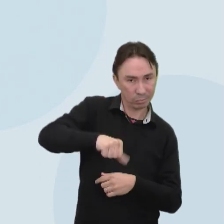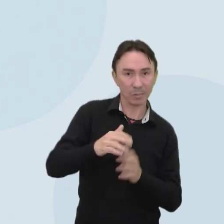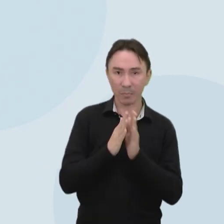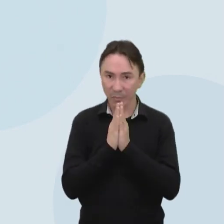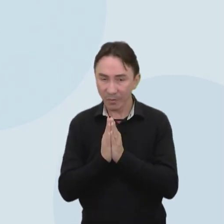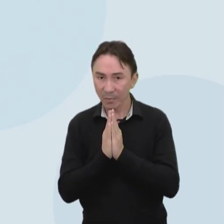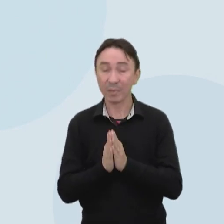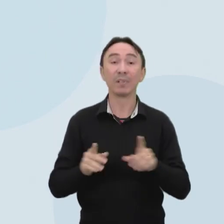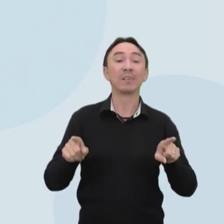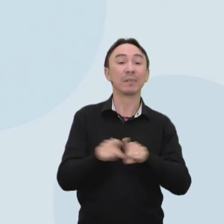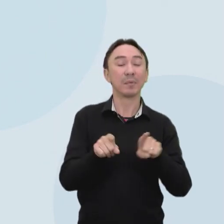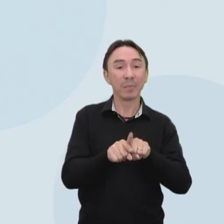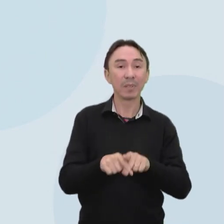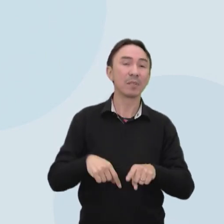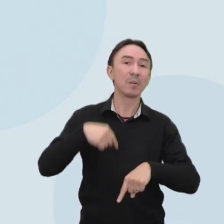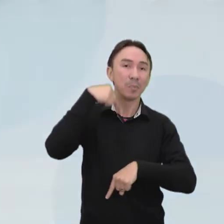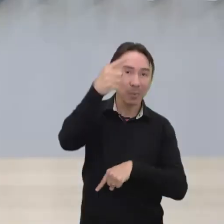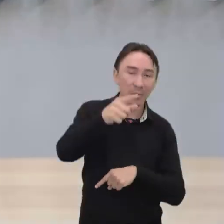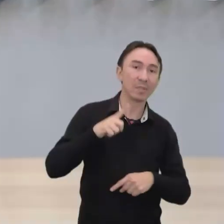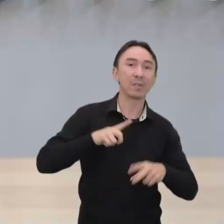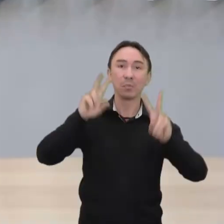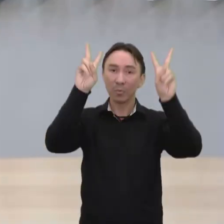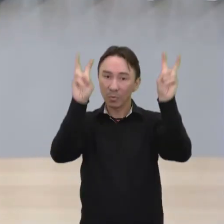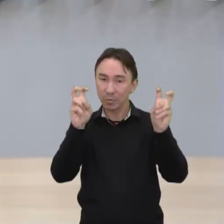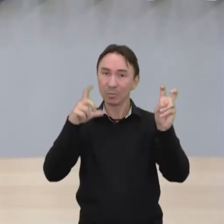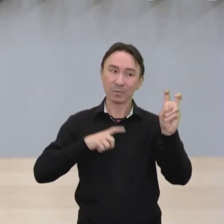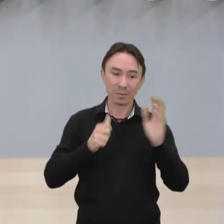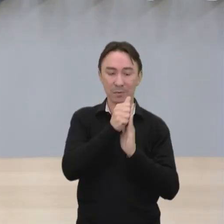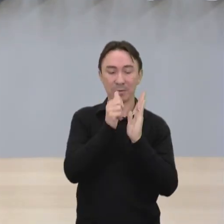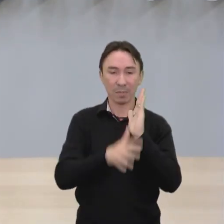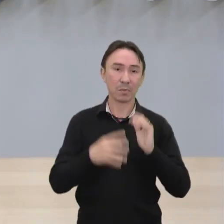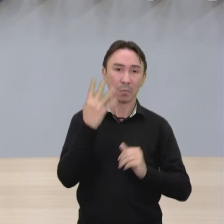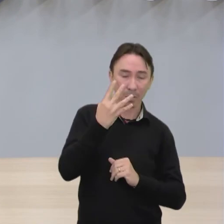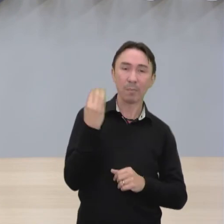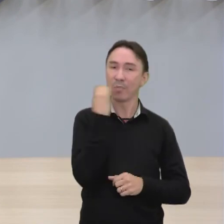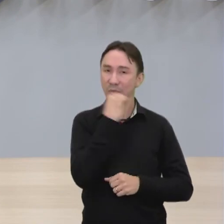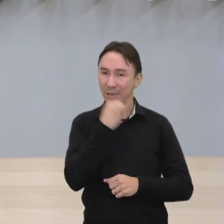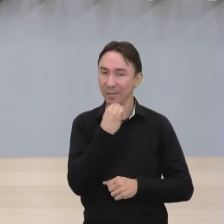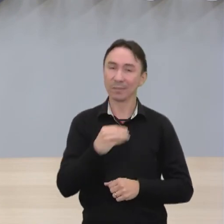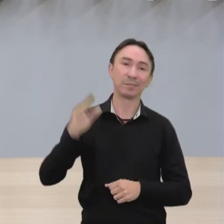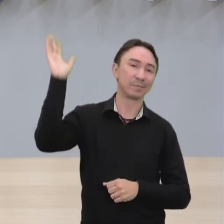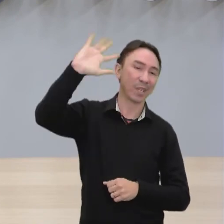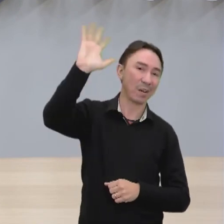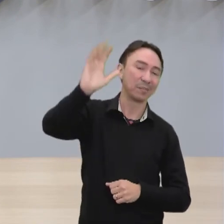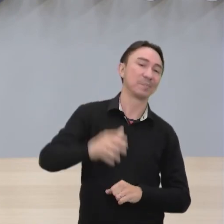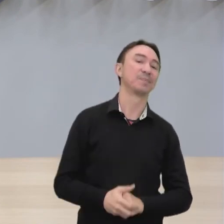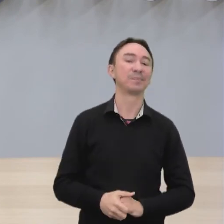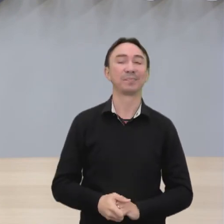bastante o assunto que a gente vai trazer durante essa atividade 4. Um grande abraço, gente. Tchau, tchau.